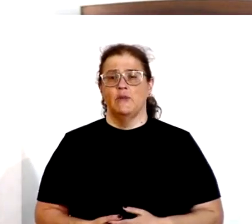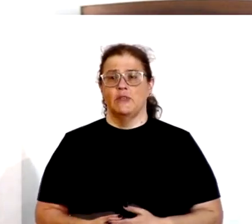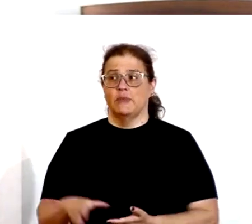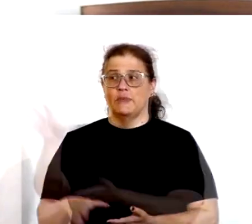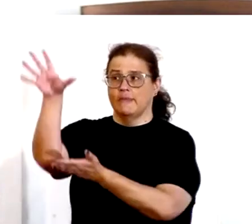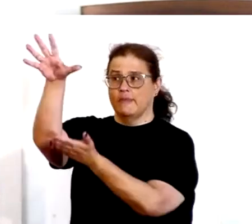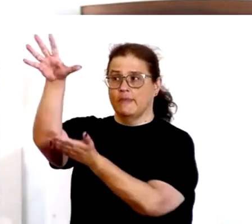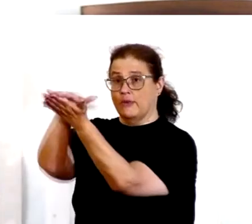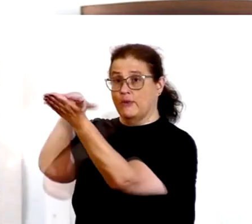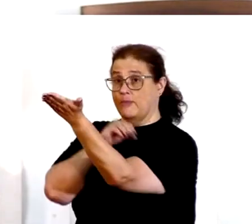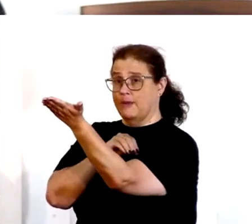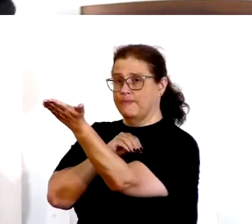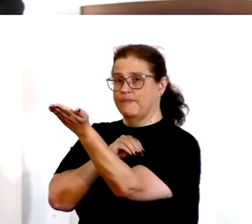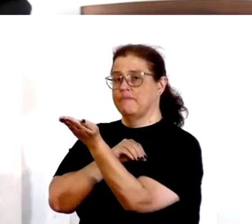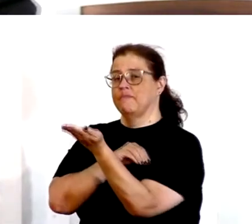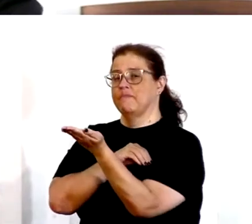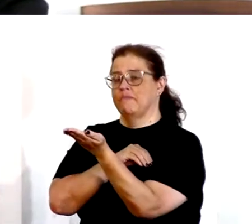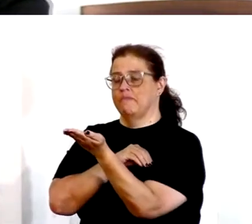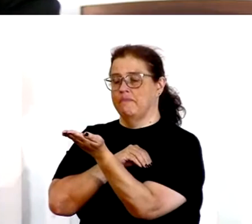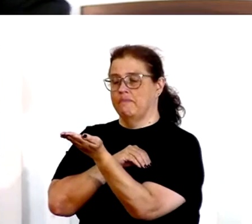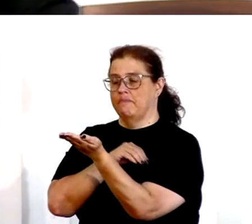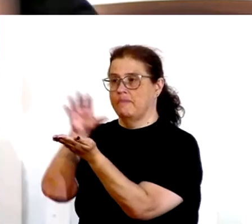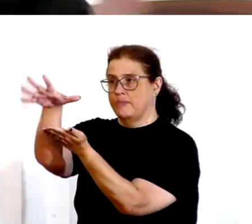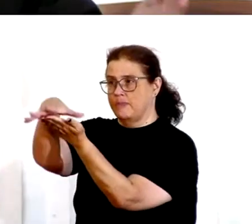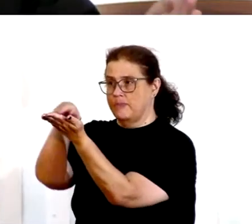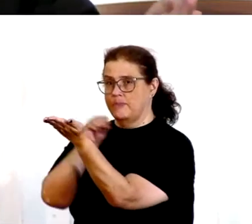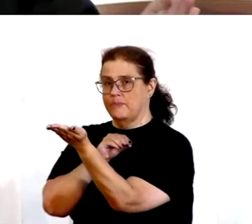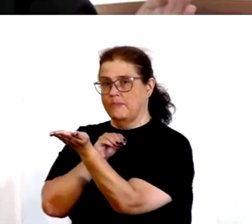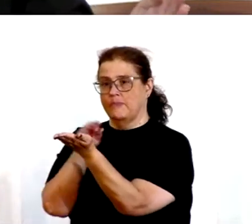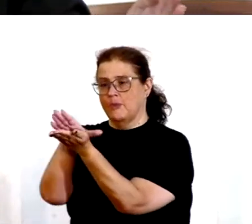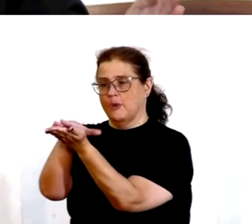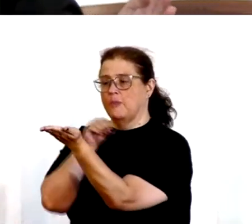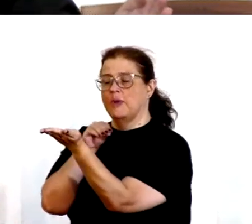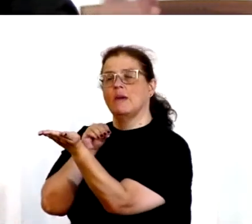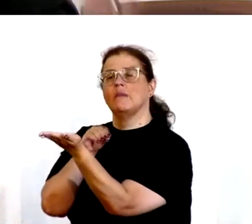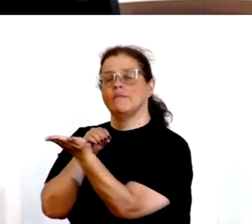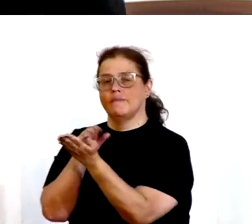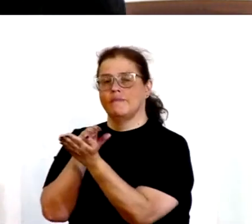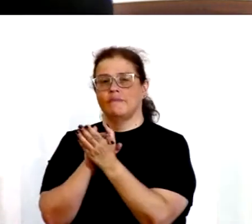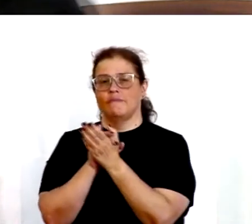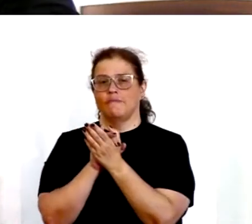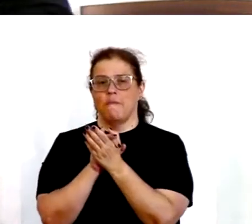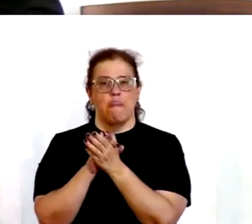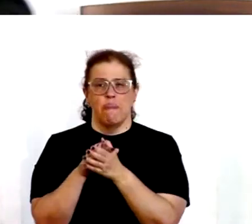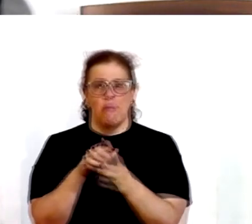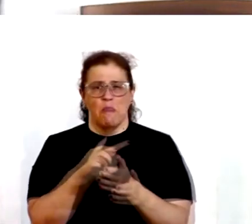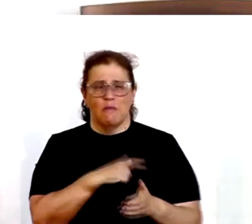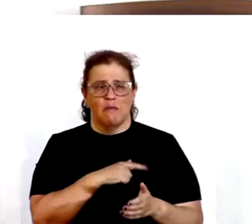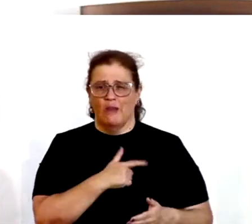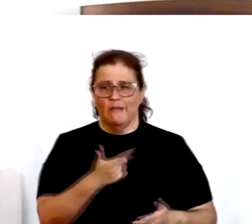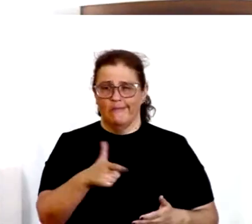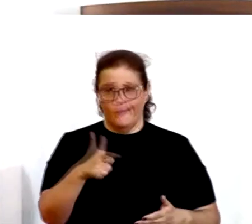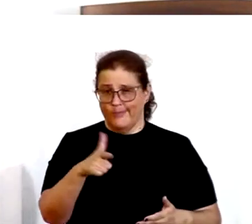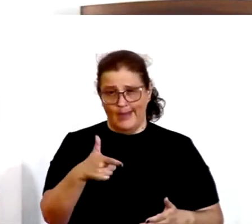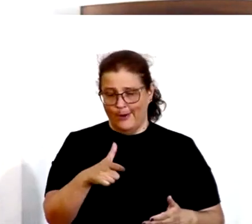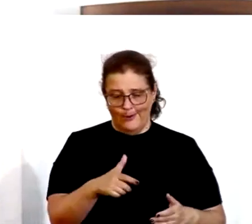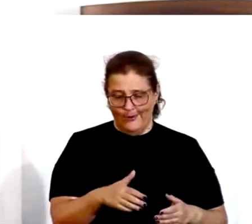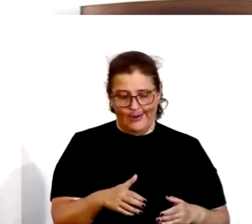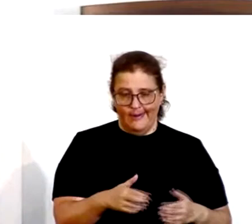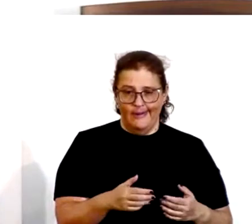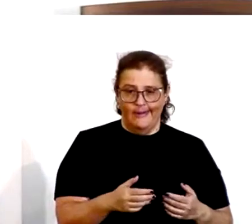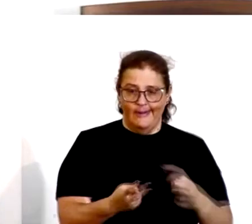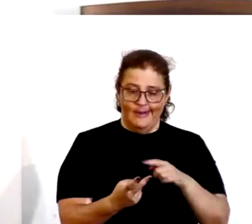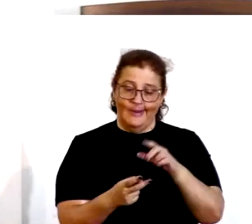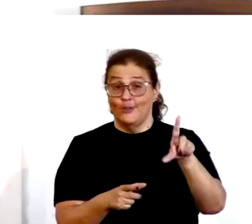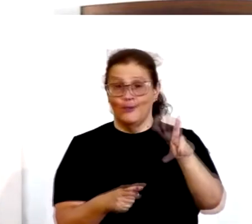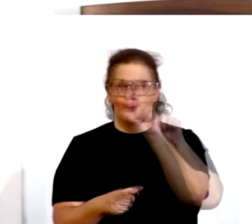imitar. Não tem uma outra opção. Essa é a única para você que é crente em Cristo